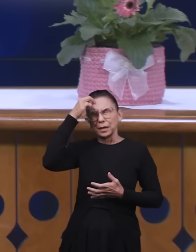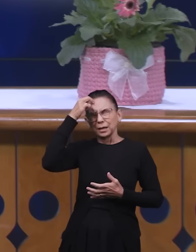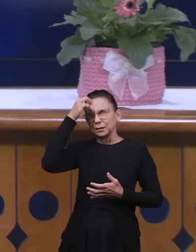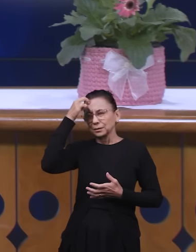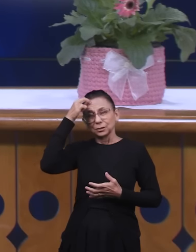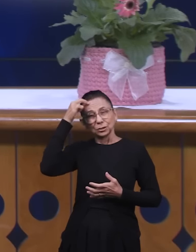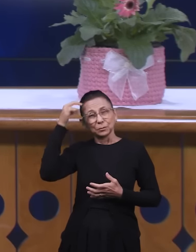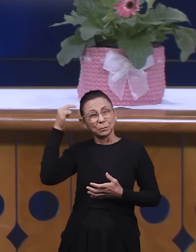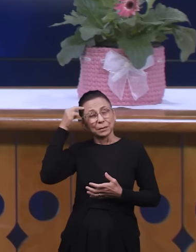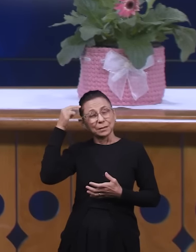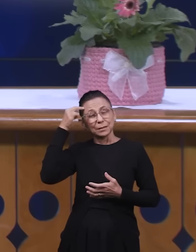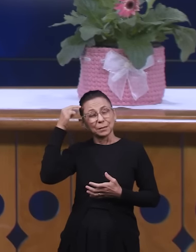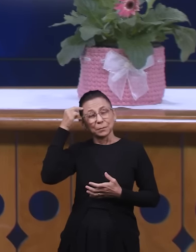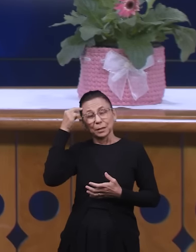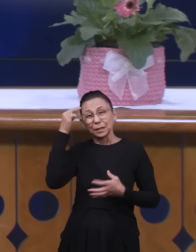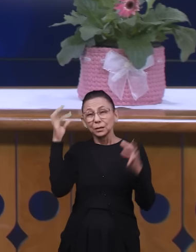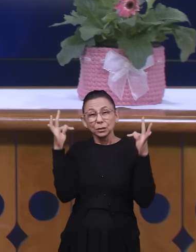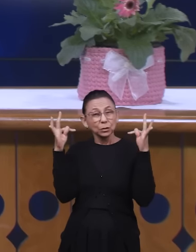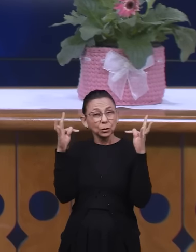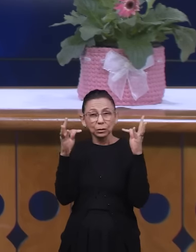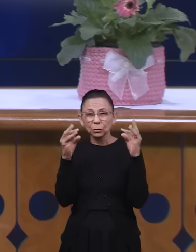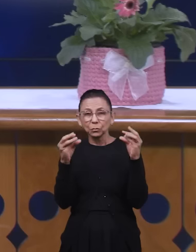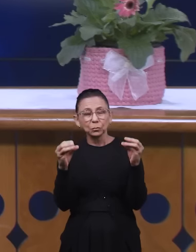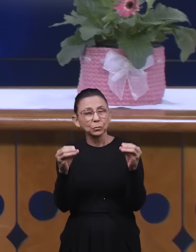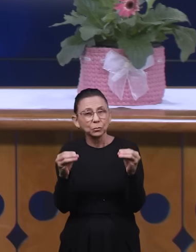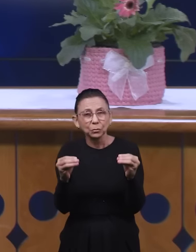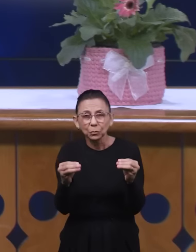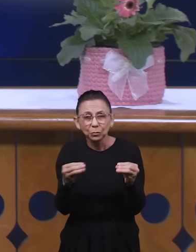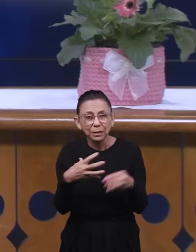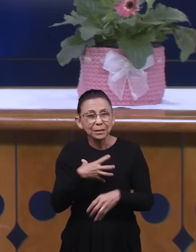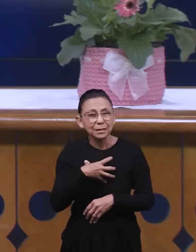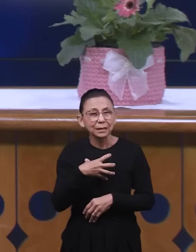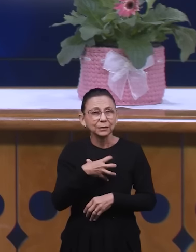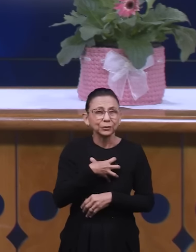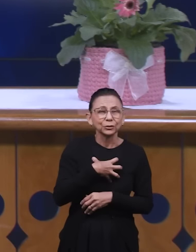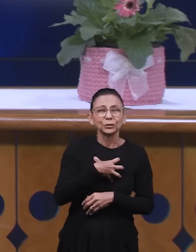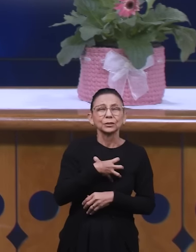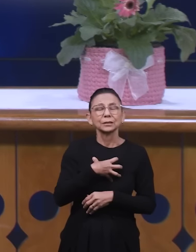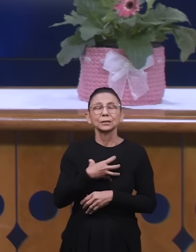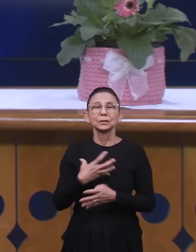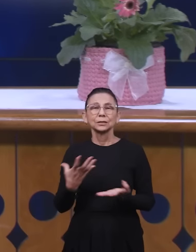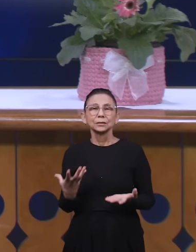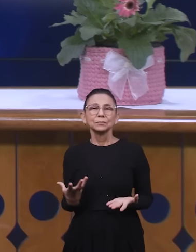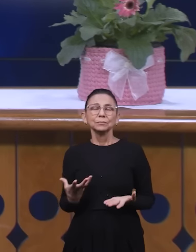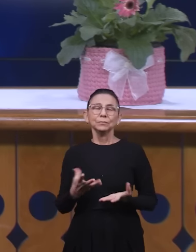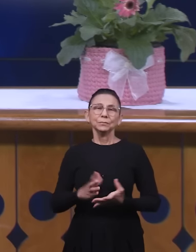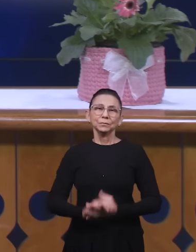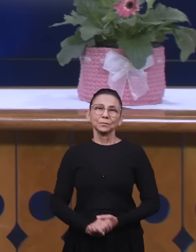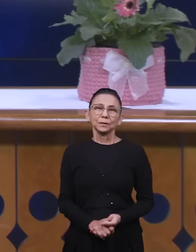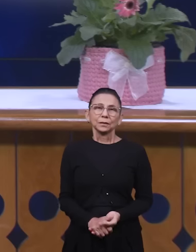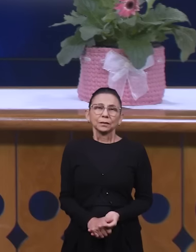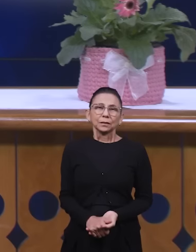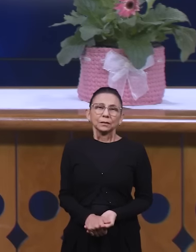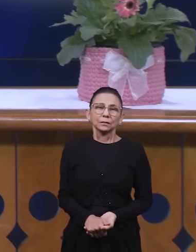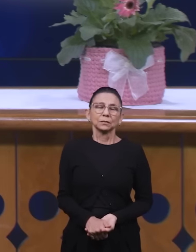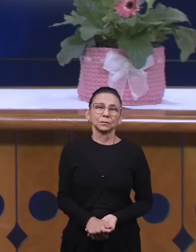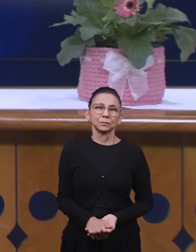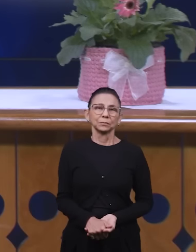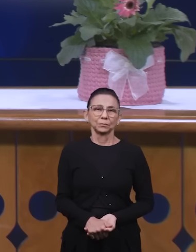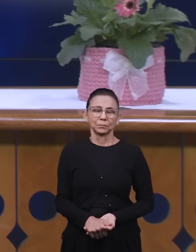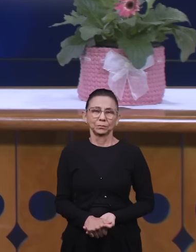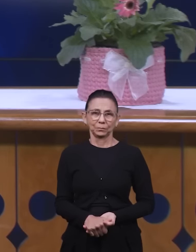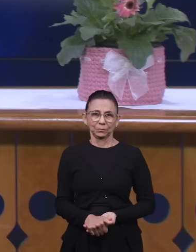homem, no caminhar do homem, em tudo aquilo que dizia respeito à vida do